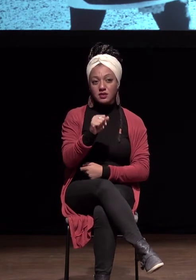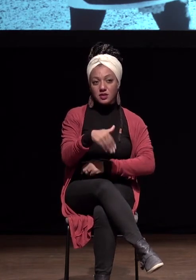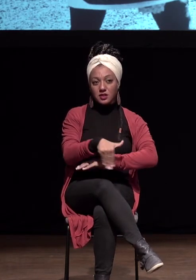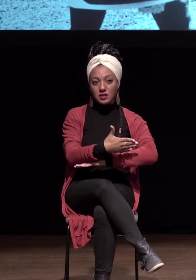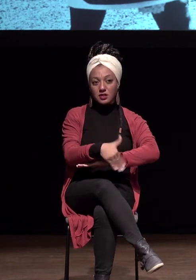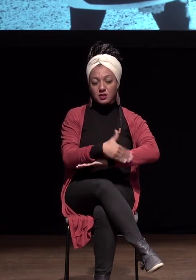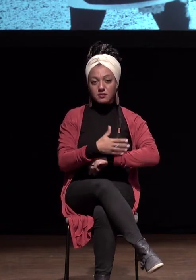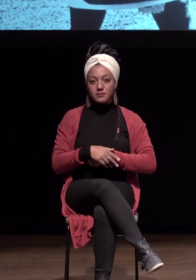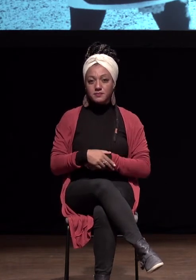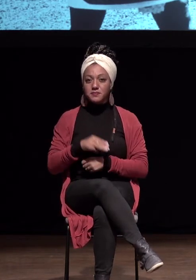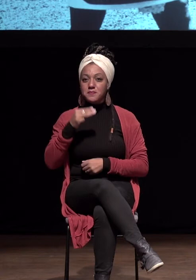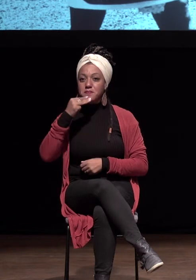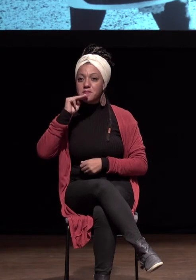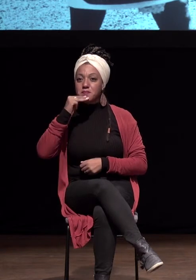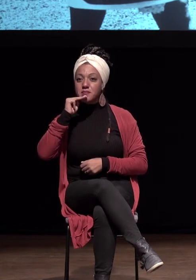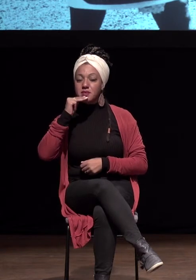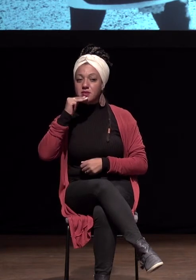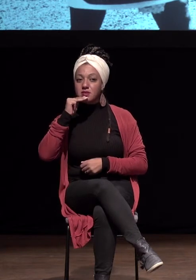Manga.